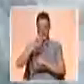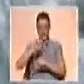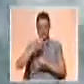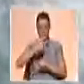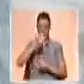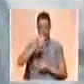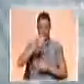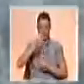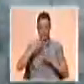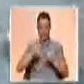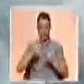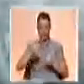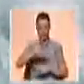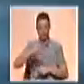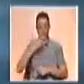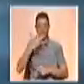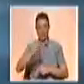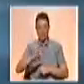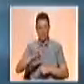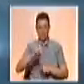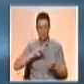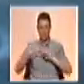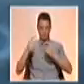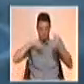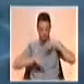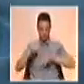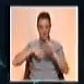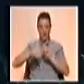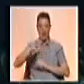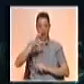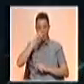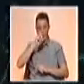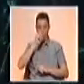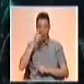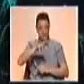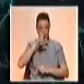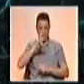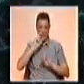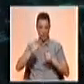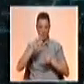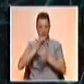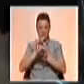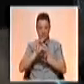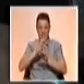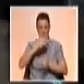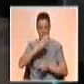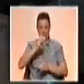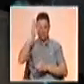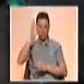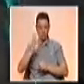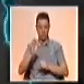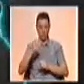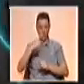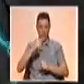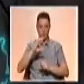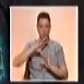de 95% do plasma sanguíneo que transporta oxigênio e nutrientes até às células. Apesar de 70% da superfície